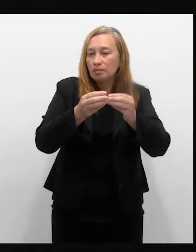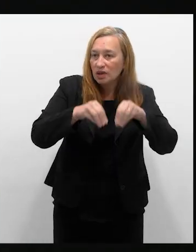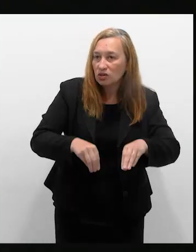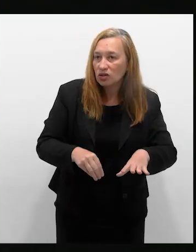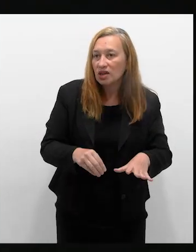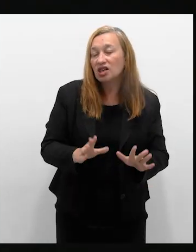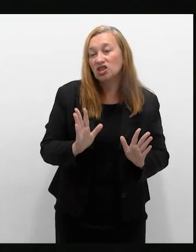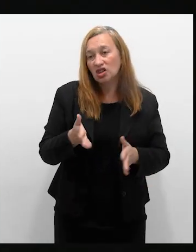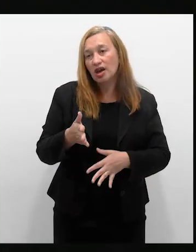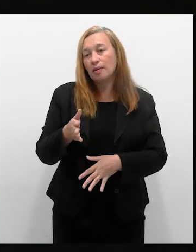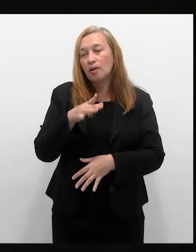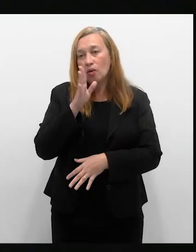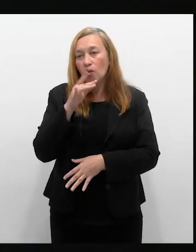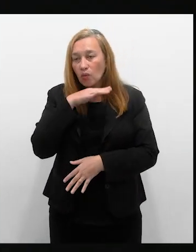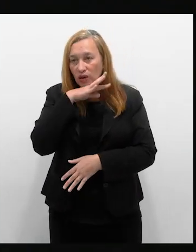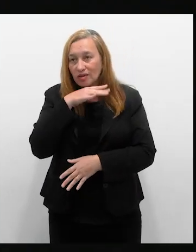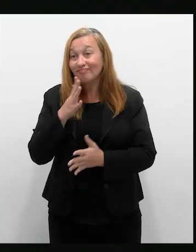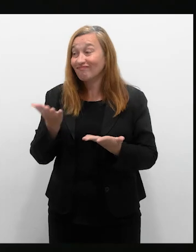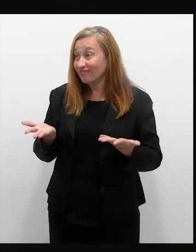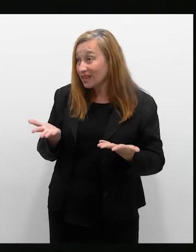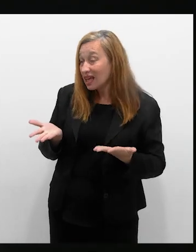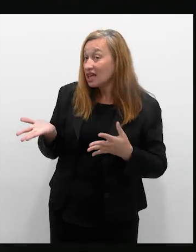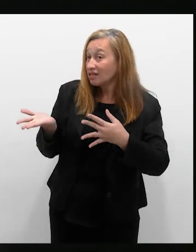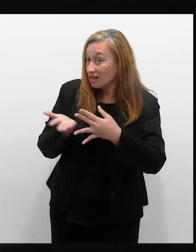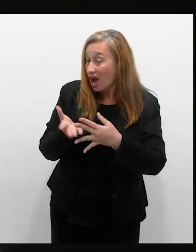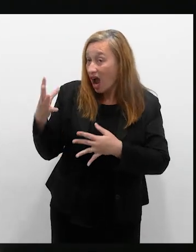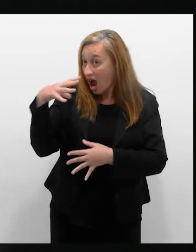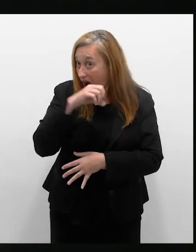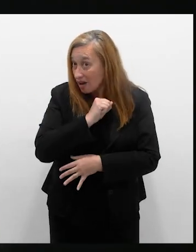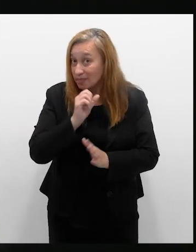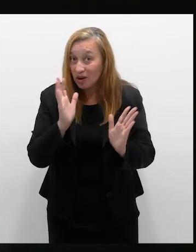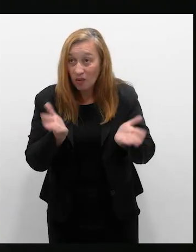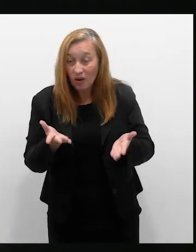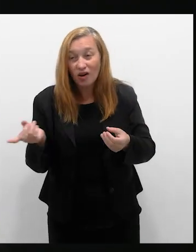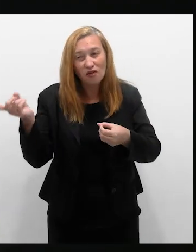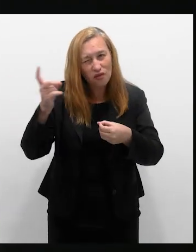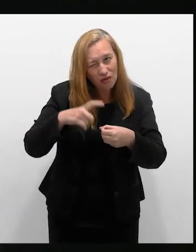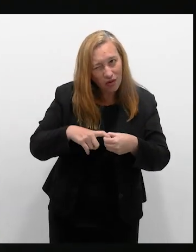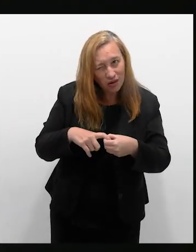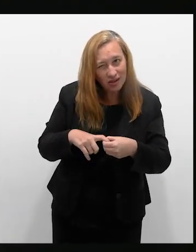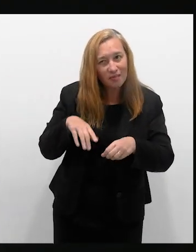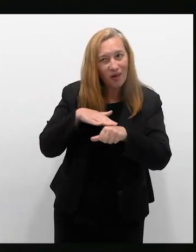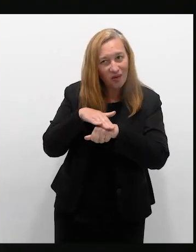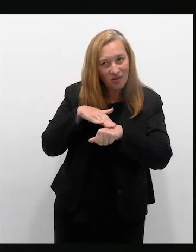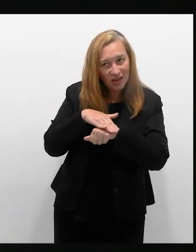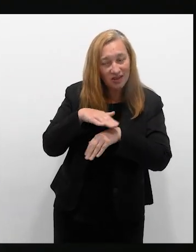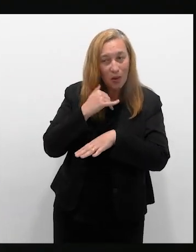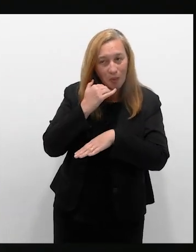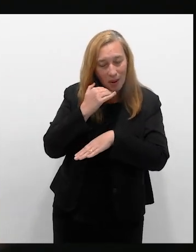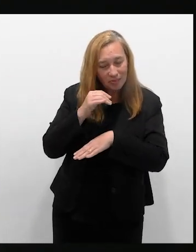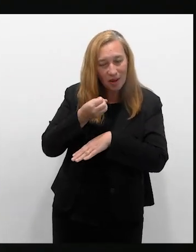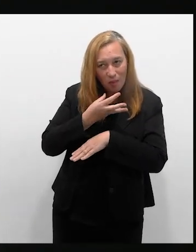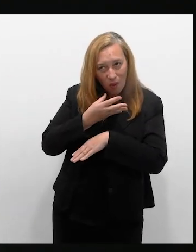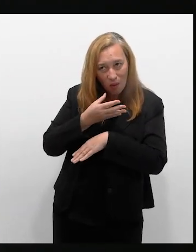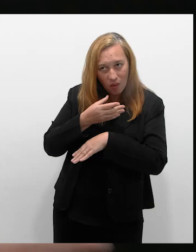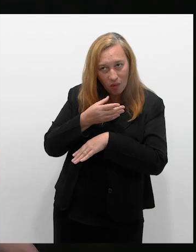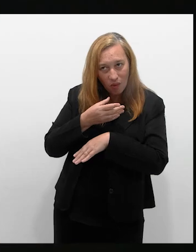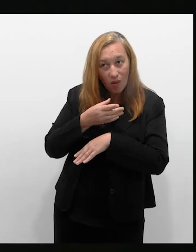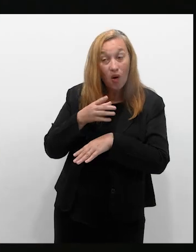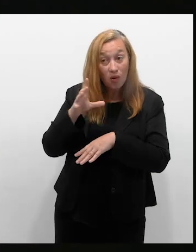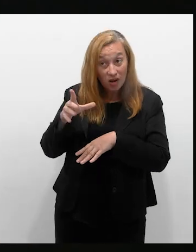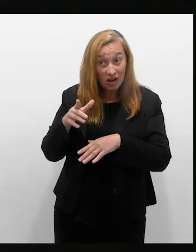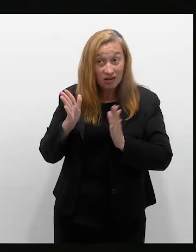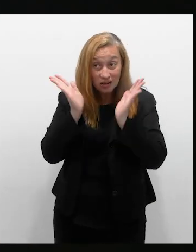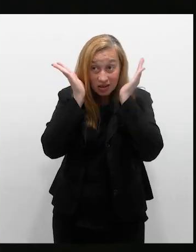naturalmente estigmatizada. Né? É isso, gente. A gente faz um rapidíssimo intervalo agora e a gente volta ainda com a conversa. O Papa tá por aqui, hein? O